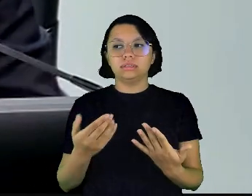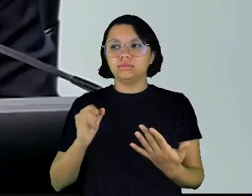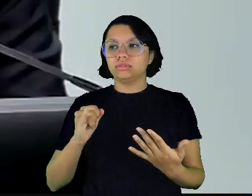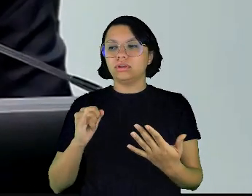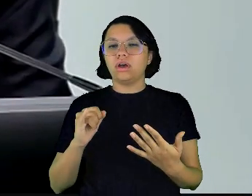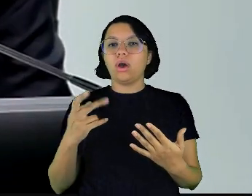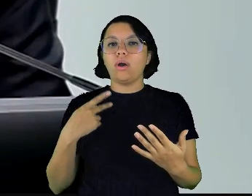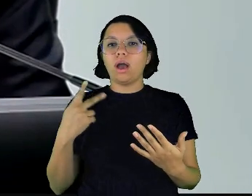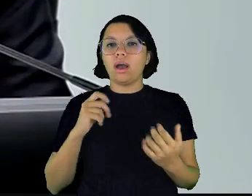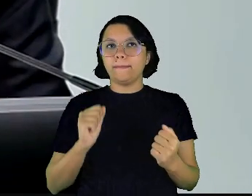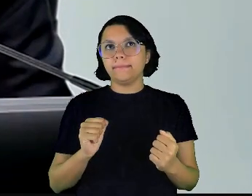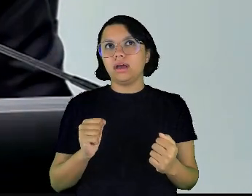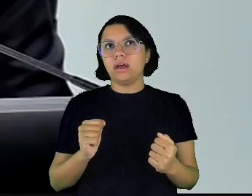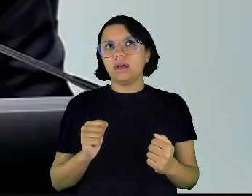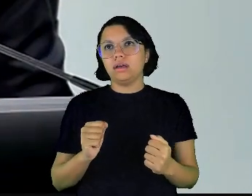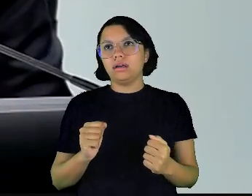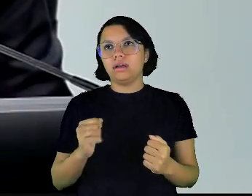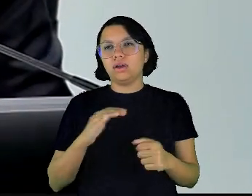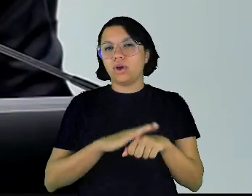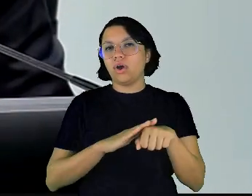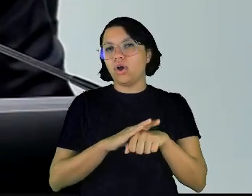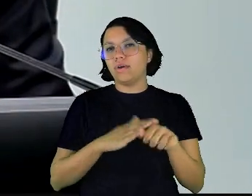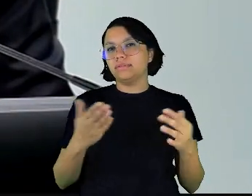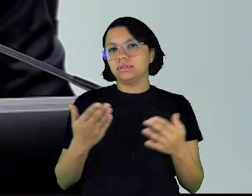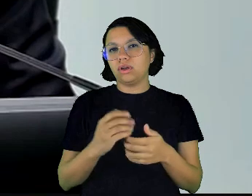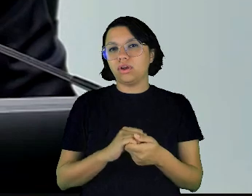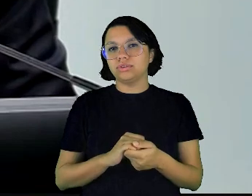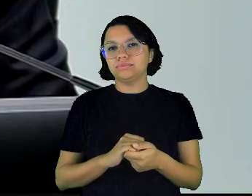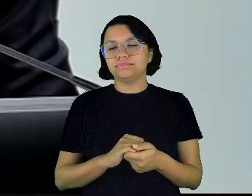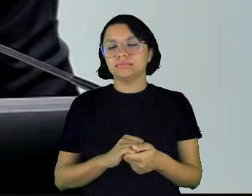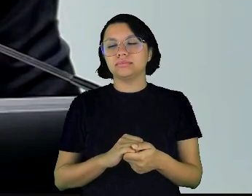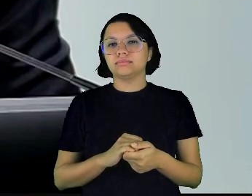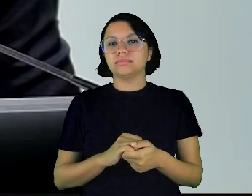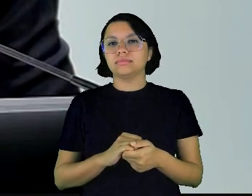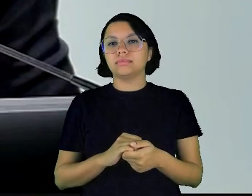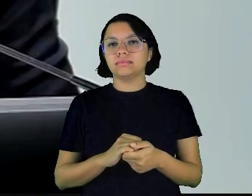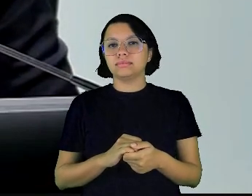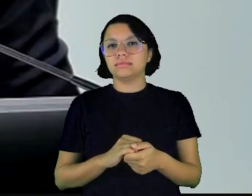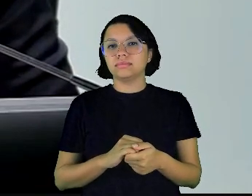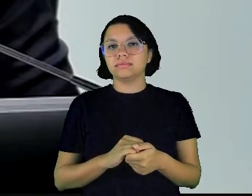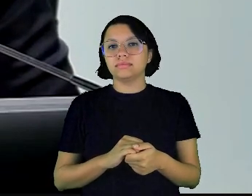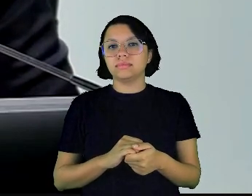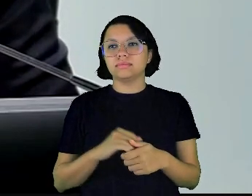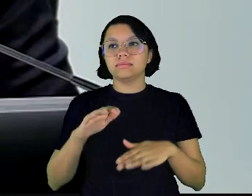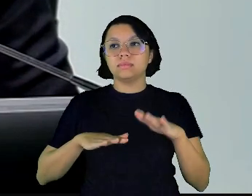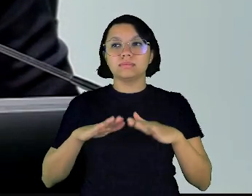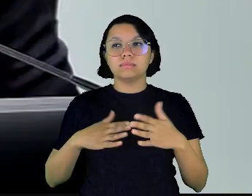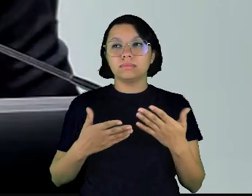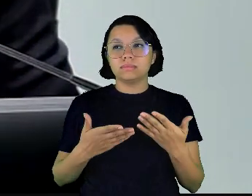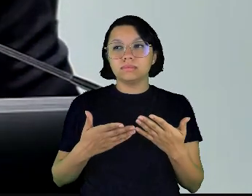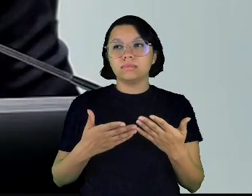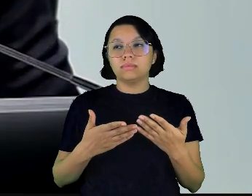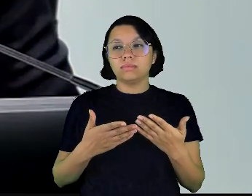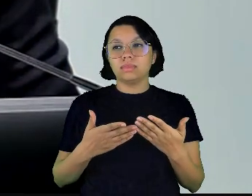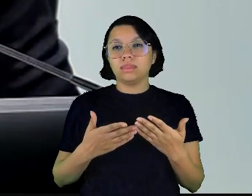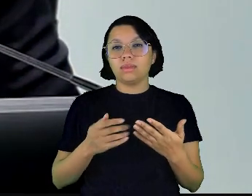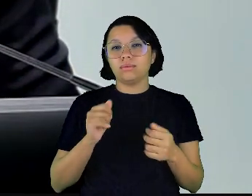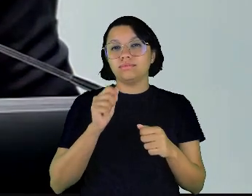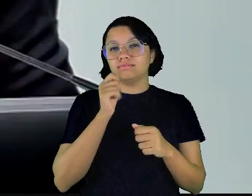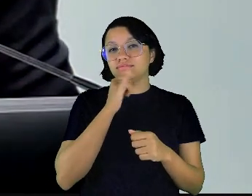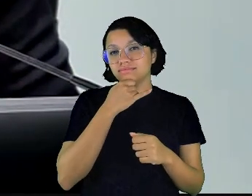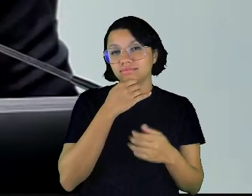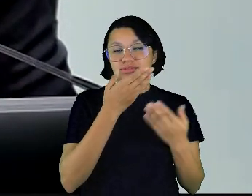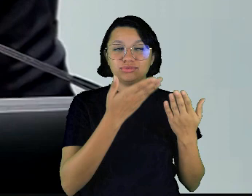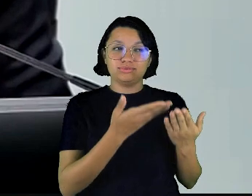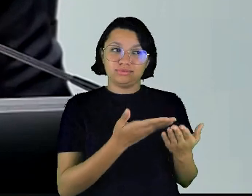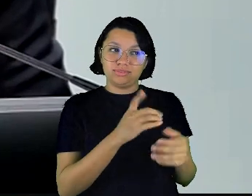possa, então, conversar aqui hoje, e talvez decepcionando a doutora Leila, eu não vou